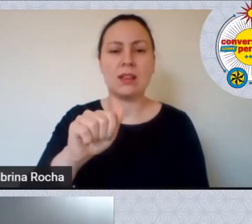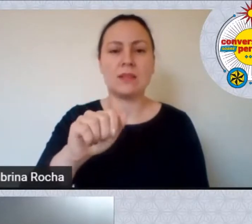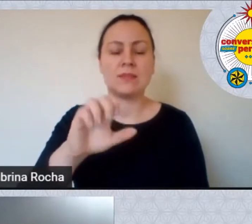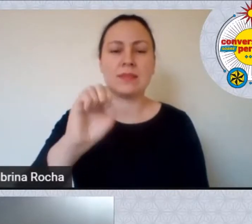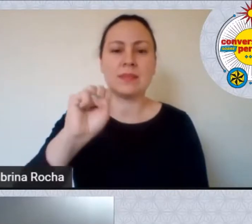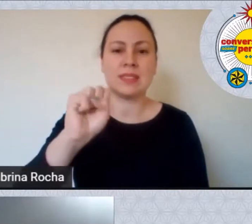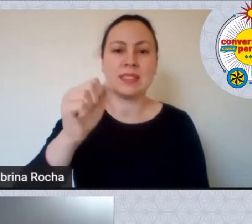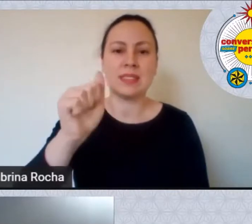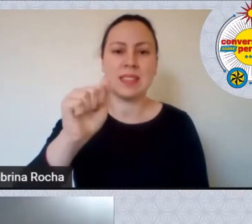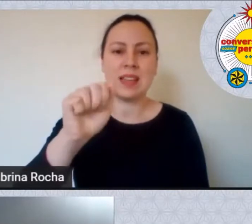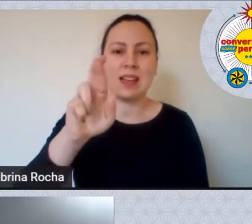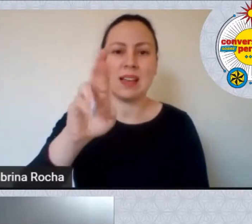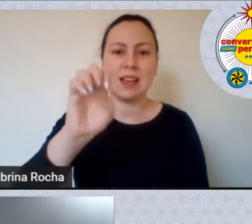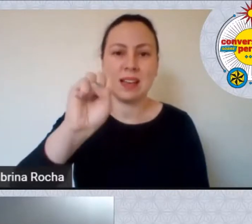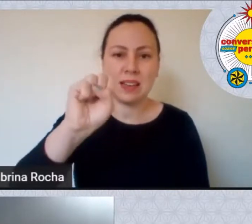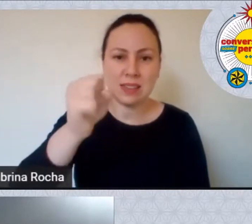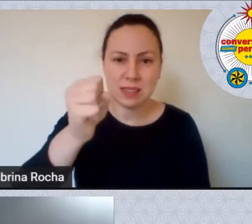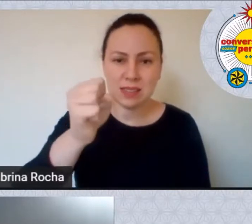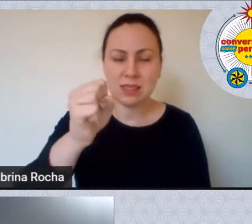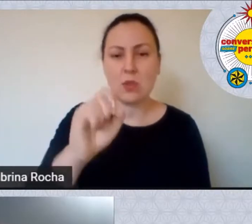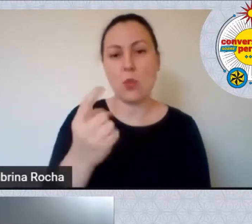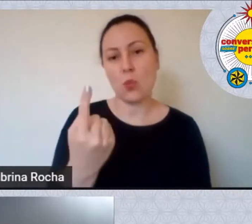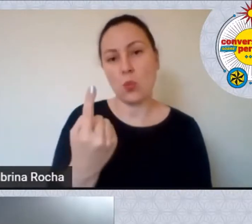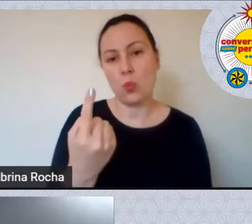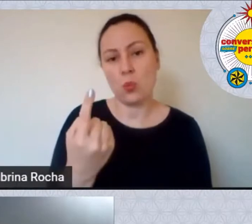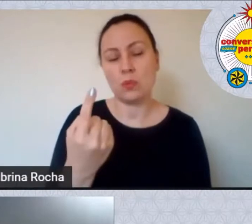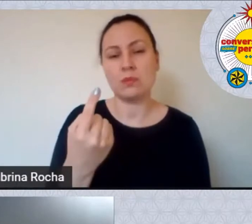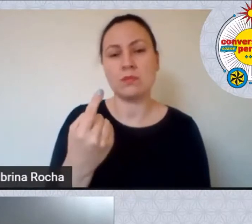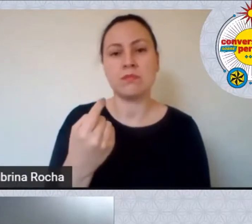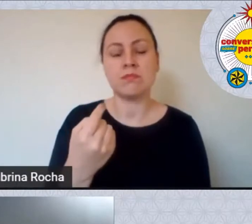asiática, e que deixaram